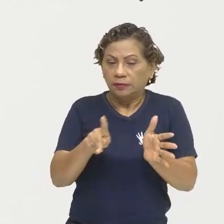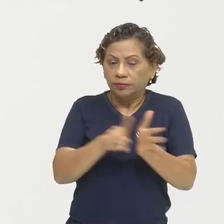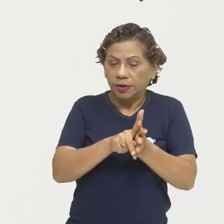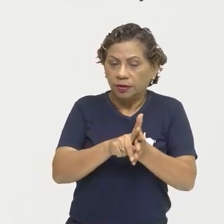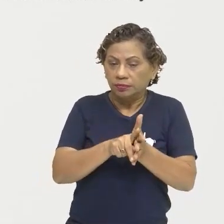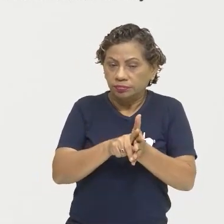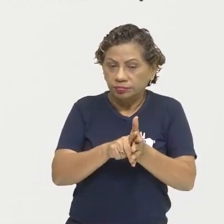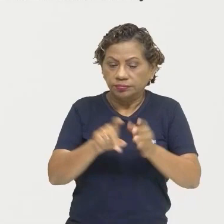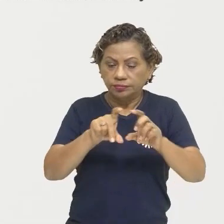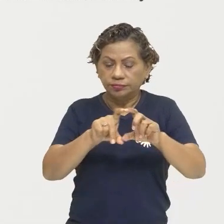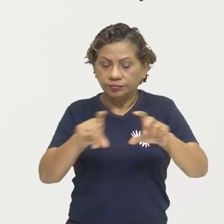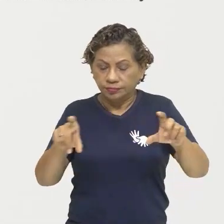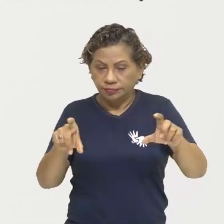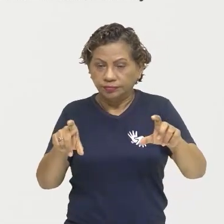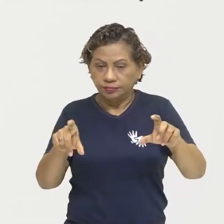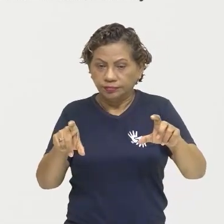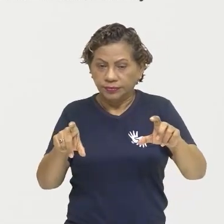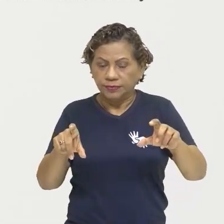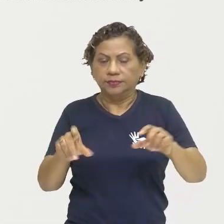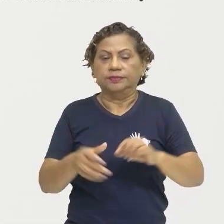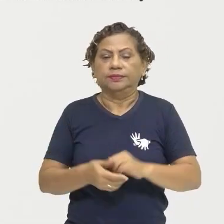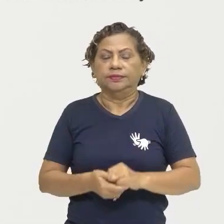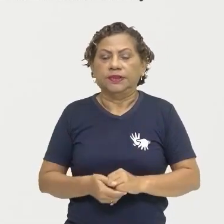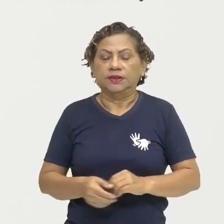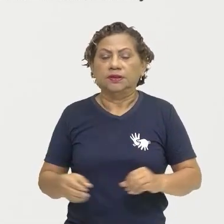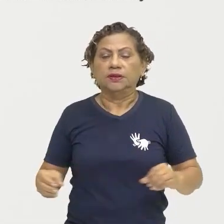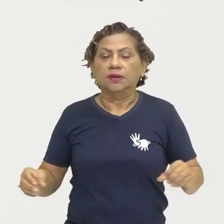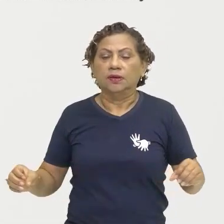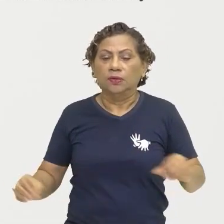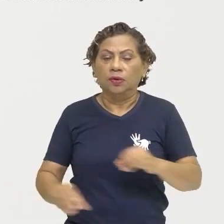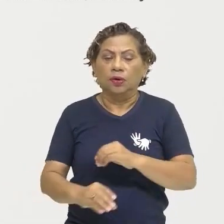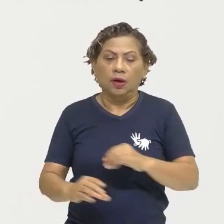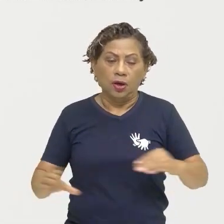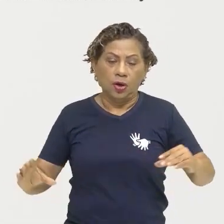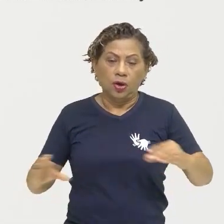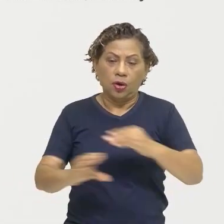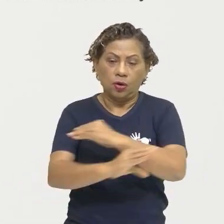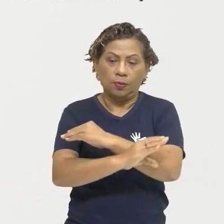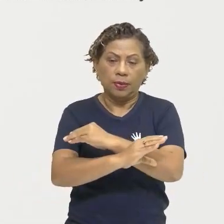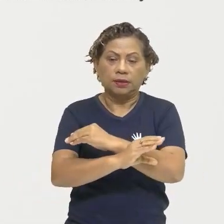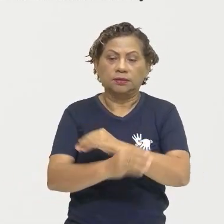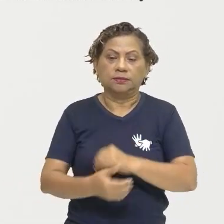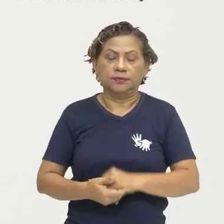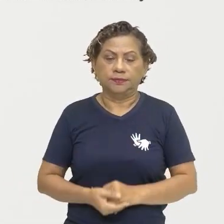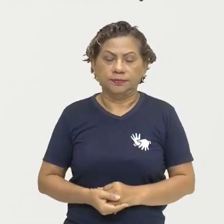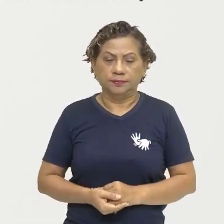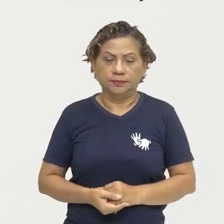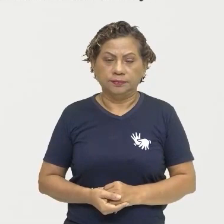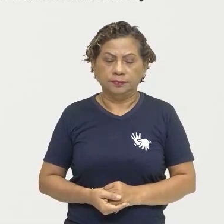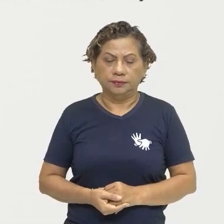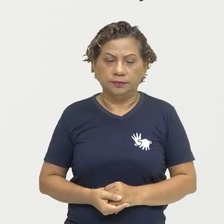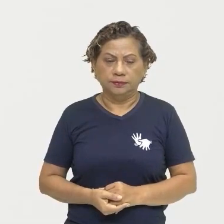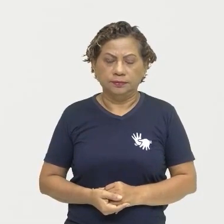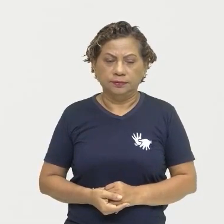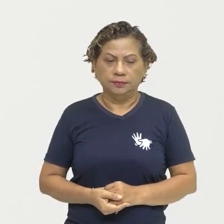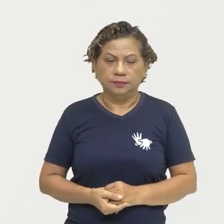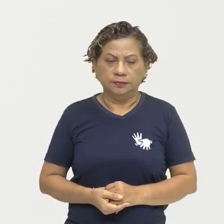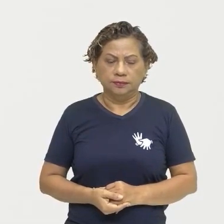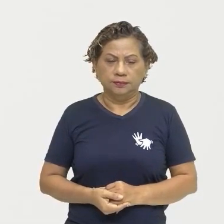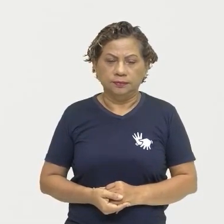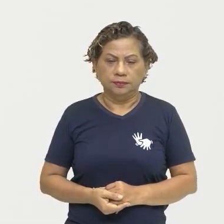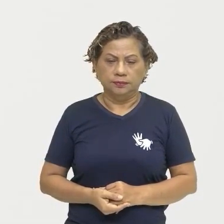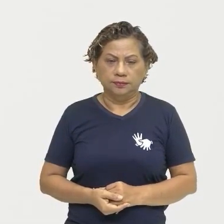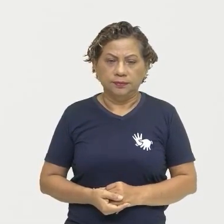que basicamente é completo, elas são sintaticamente independentes. Muito bem, vamos compreender ainda mais sobre